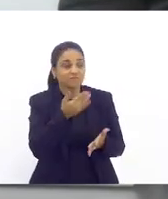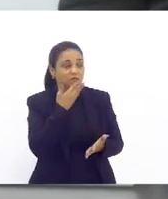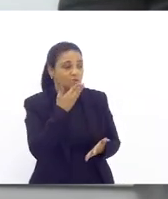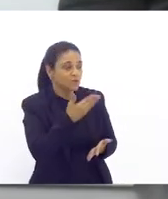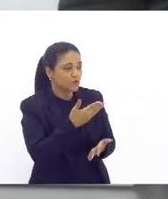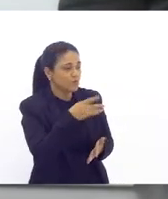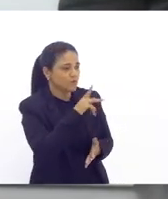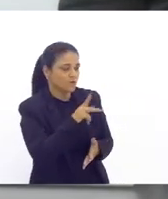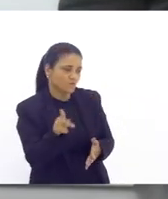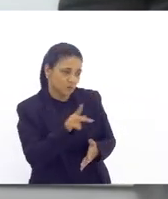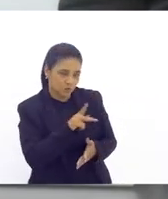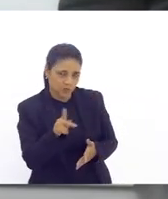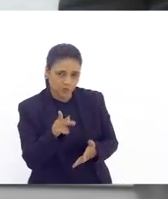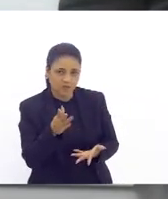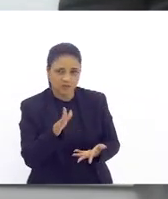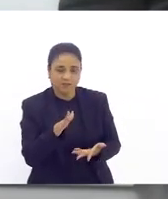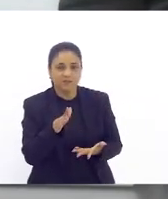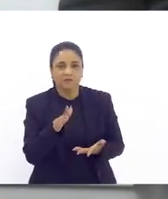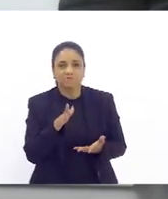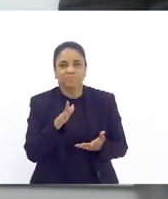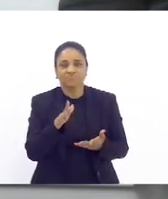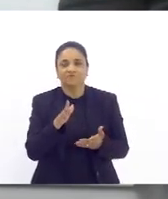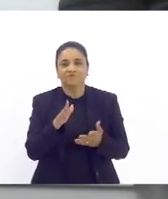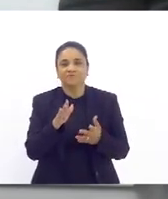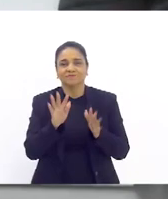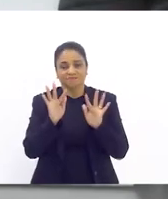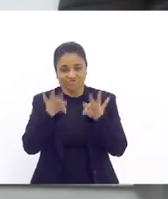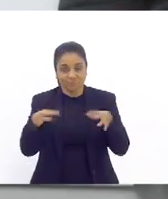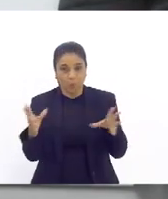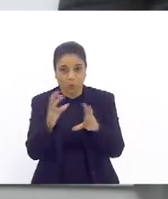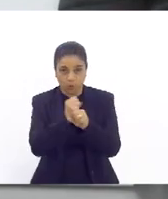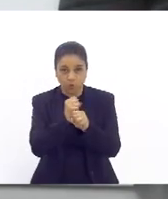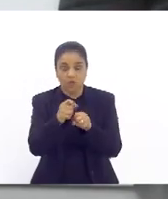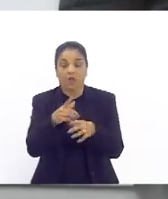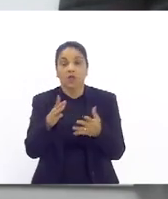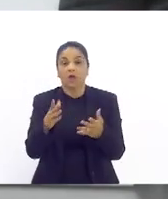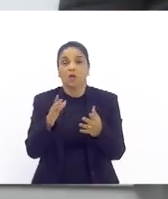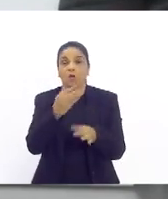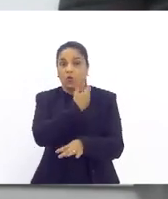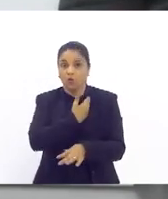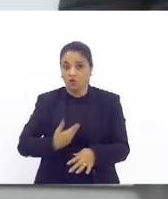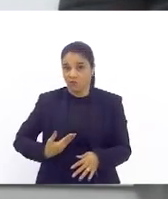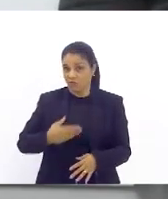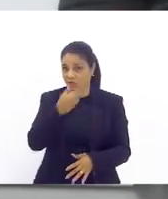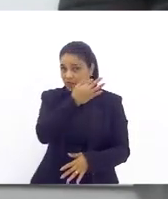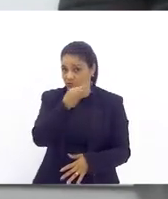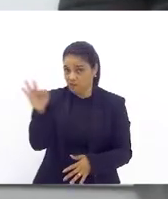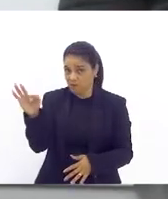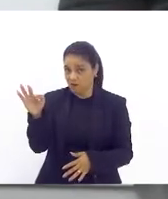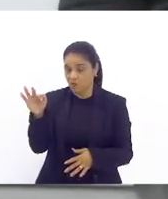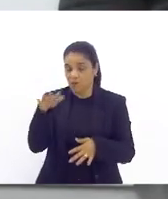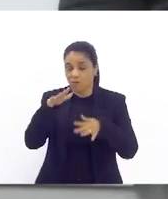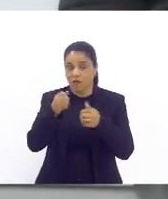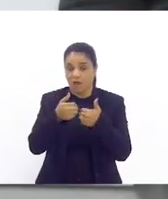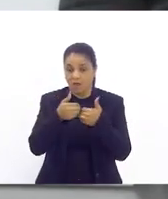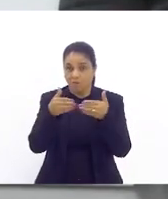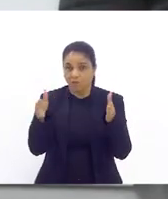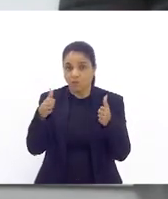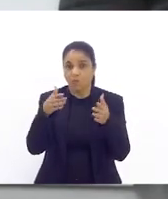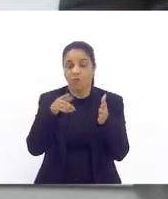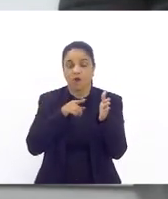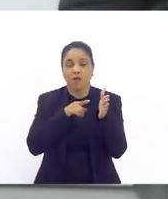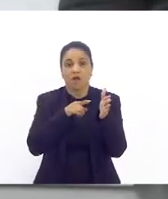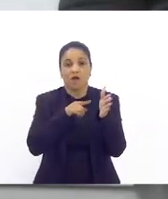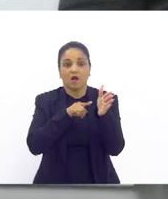por favor o governo federal Ele abriu uma consulta pública né para avaliar a necessidade de